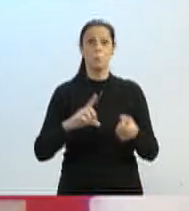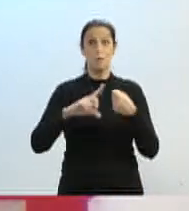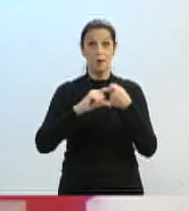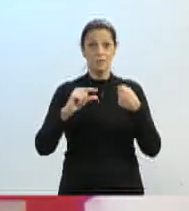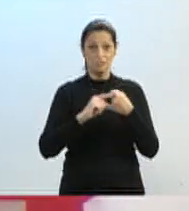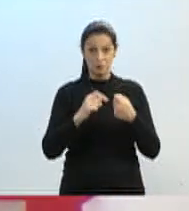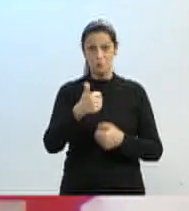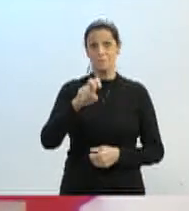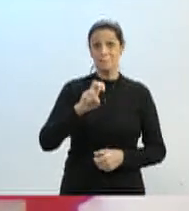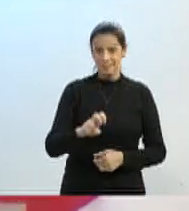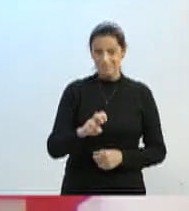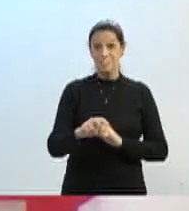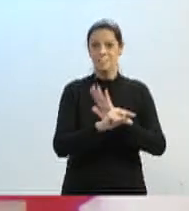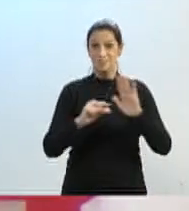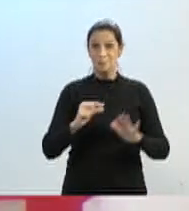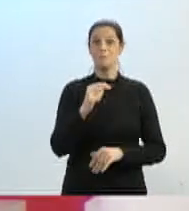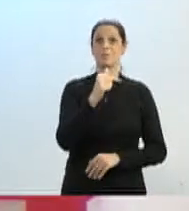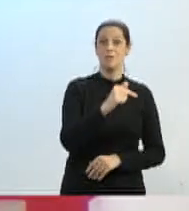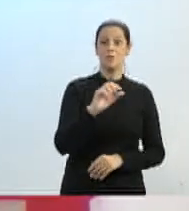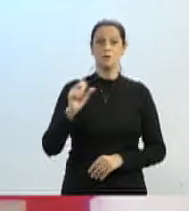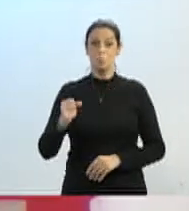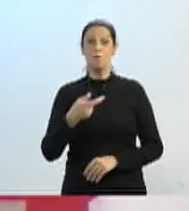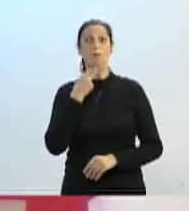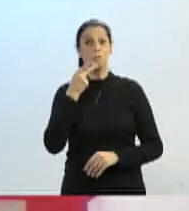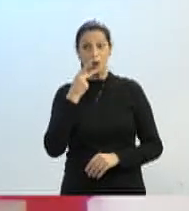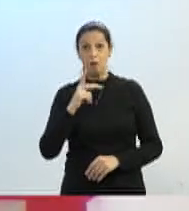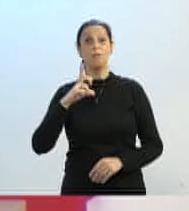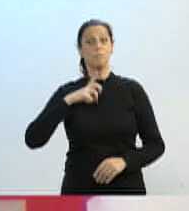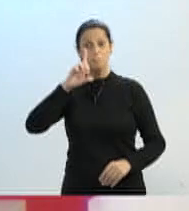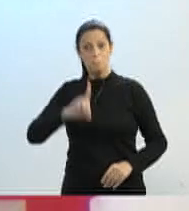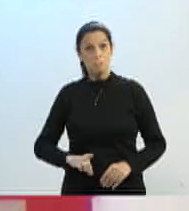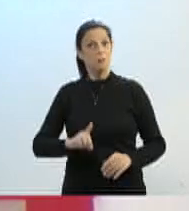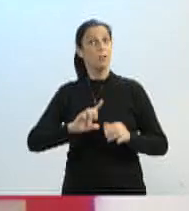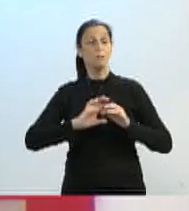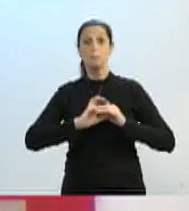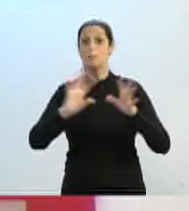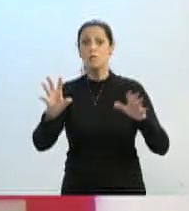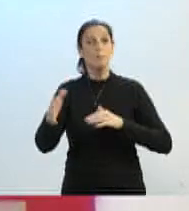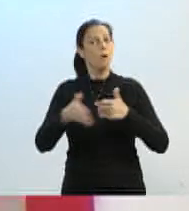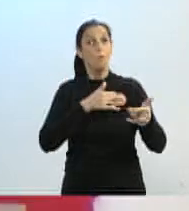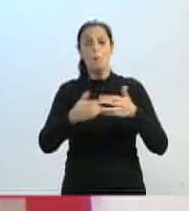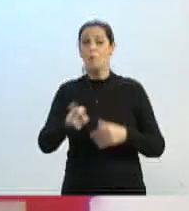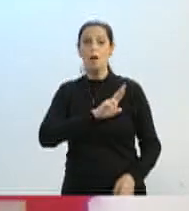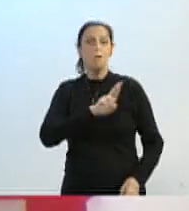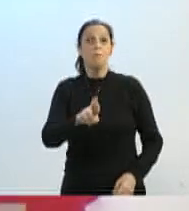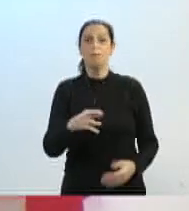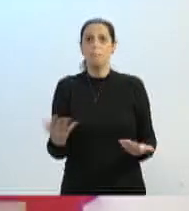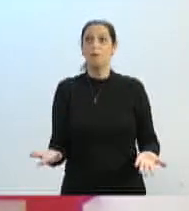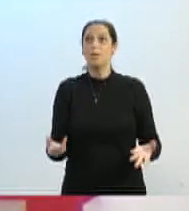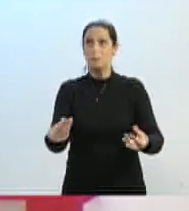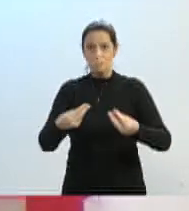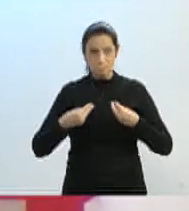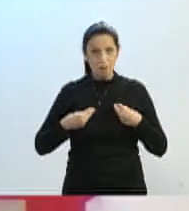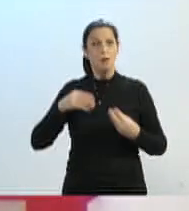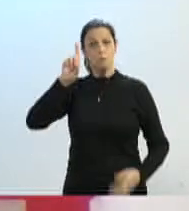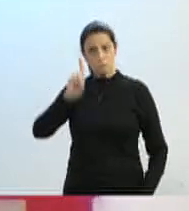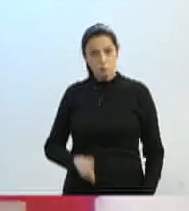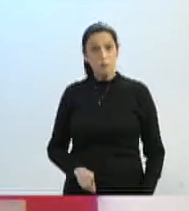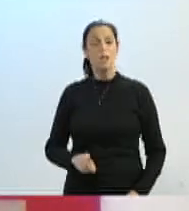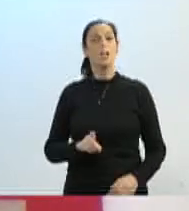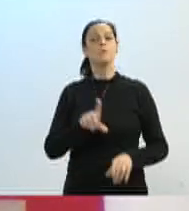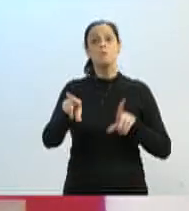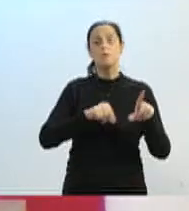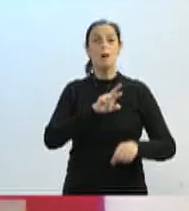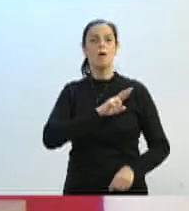6, 7 e 8, que asseguram a liberdade religiosa, isso nos dá o direito. O